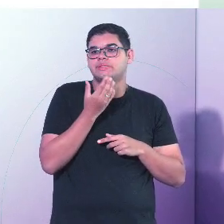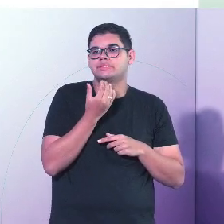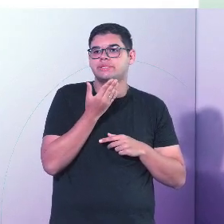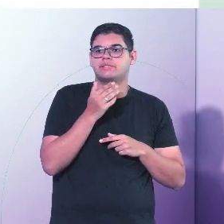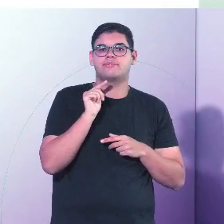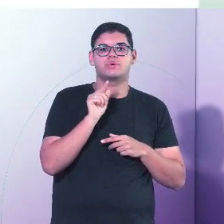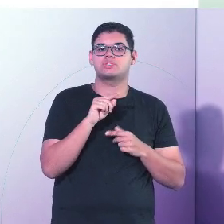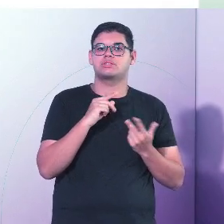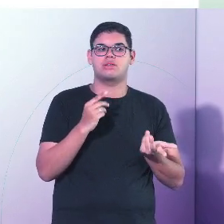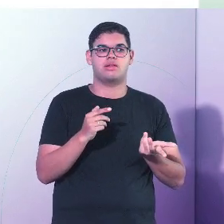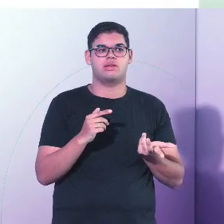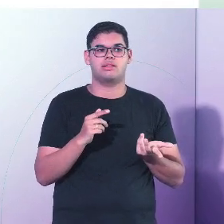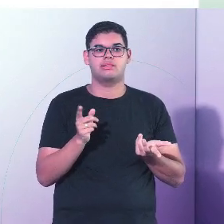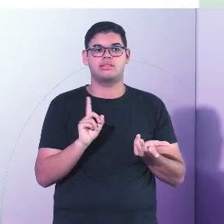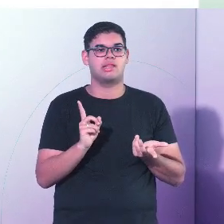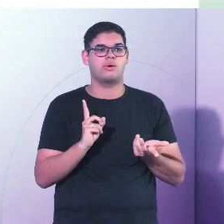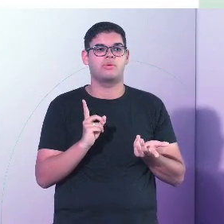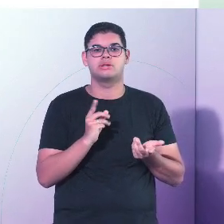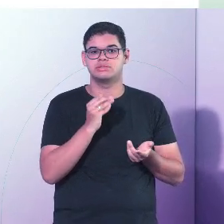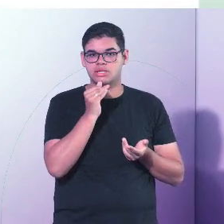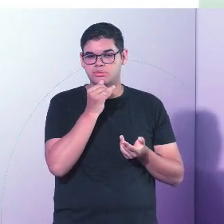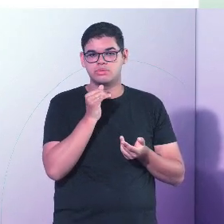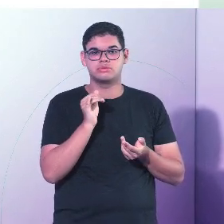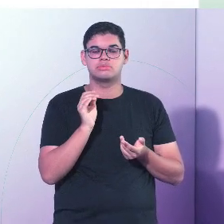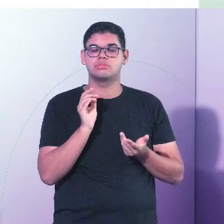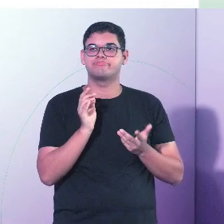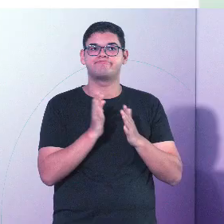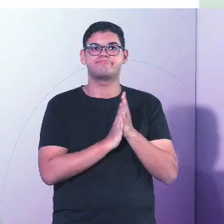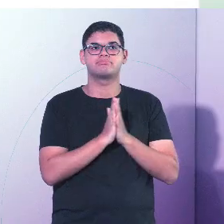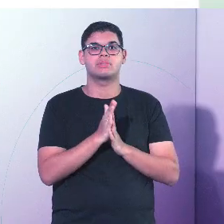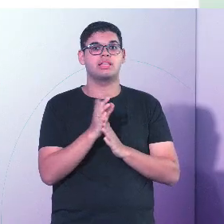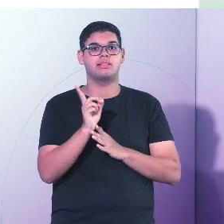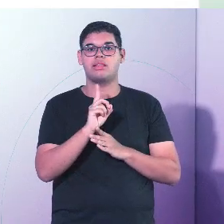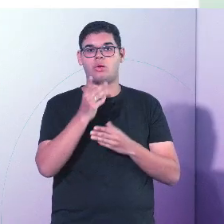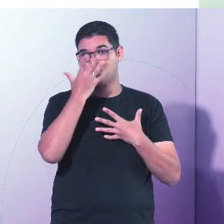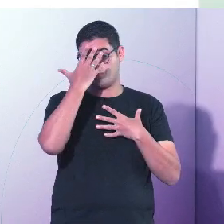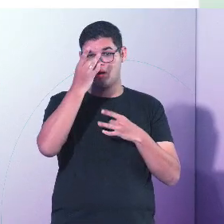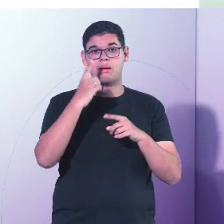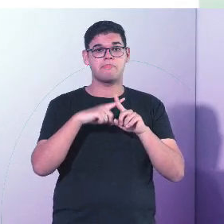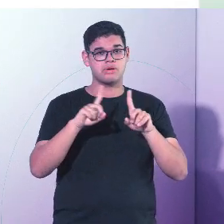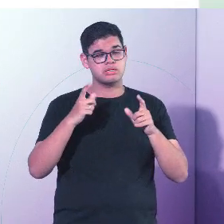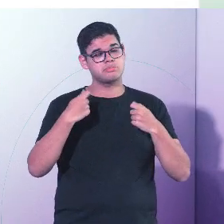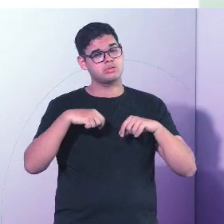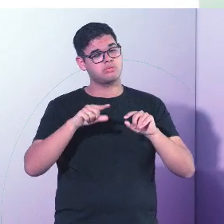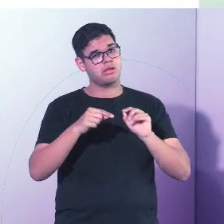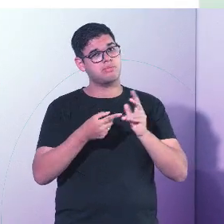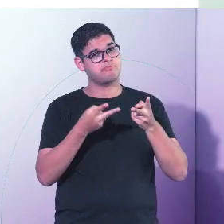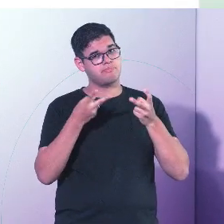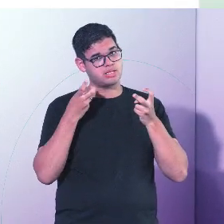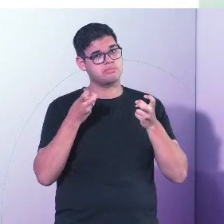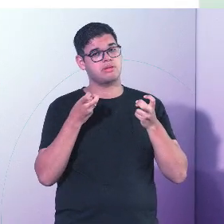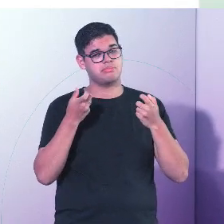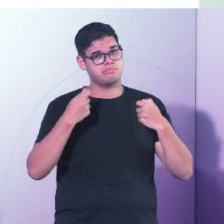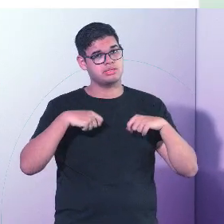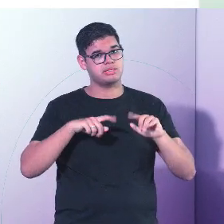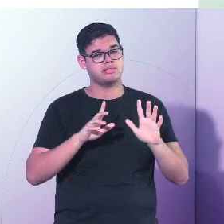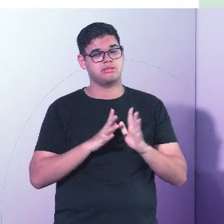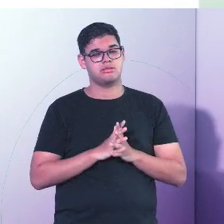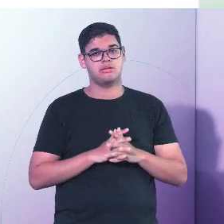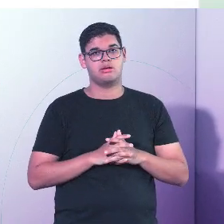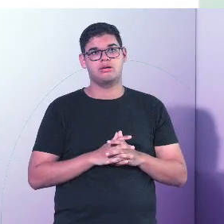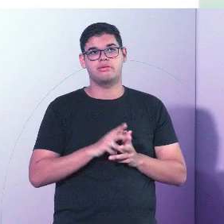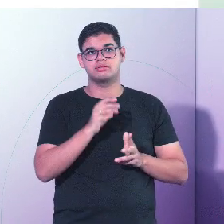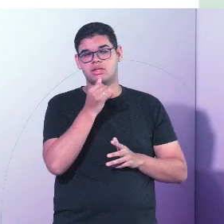não incorporá-la, mas você tem que minimizar. Você tem que perceber que, de repente, alguma coisa que você não quer,